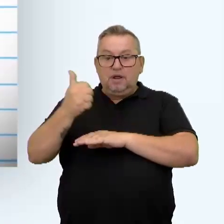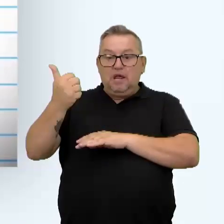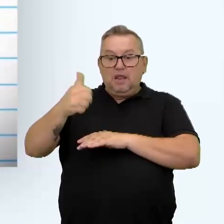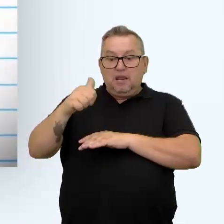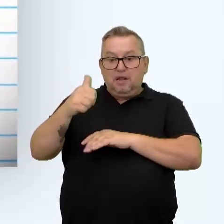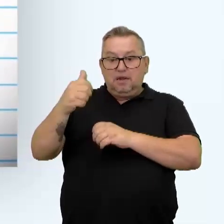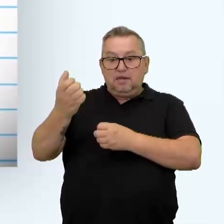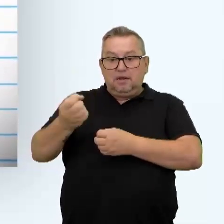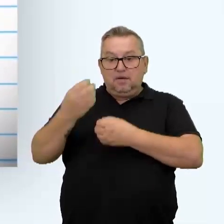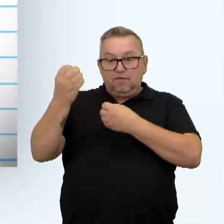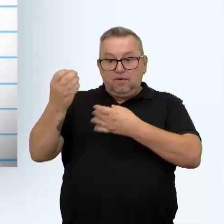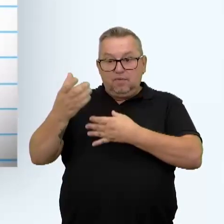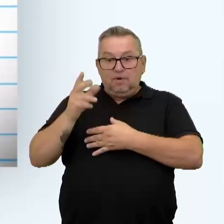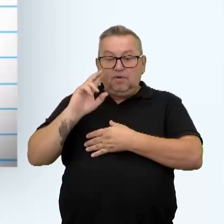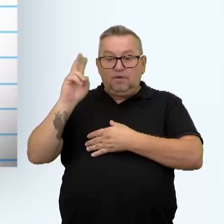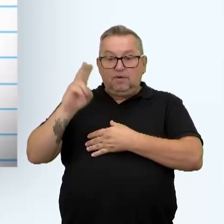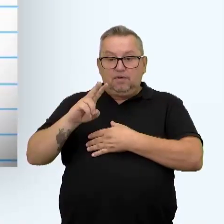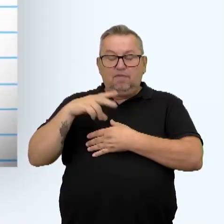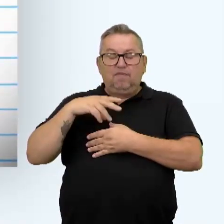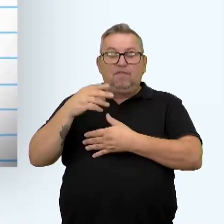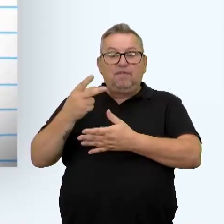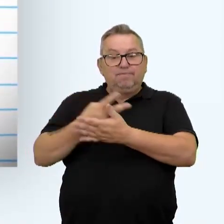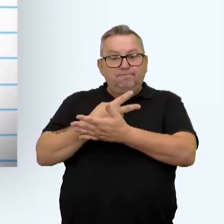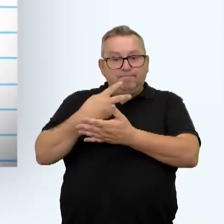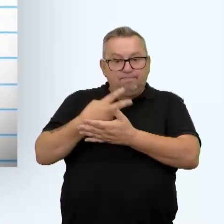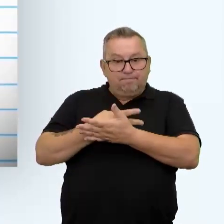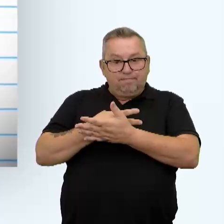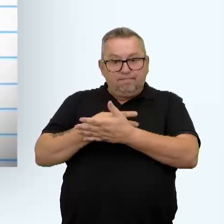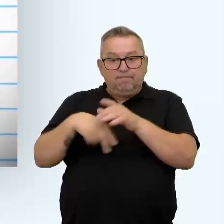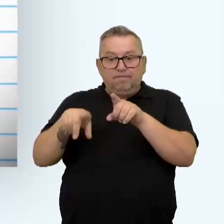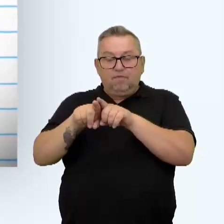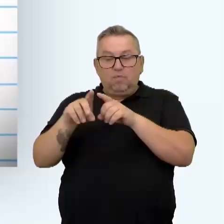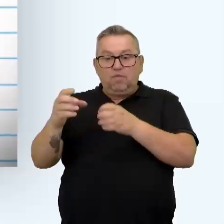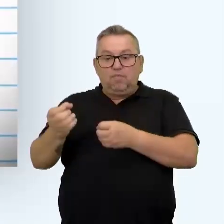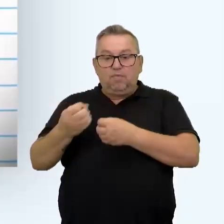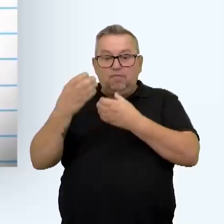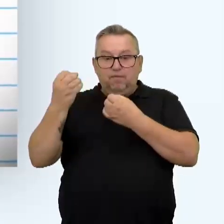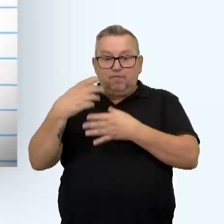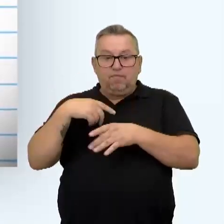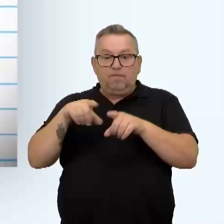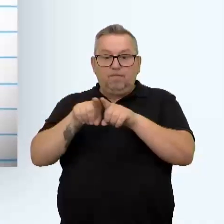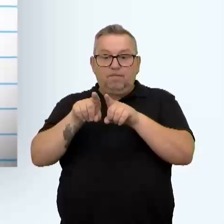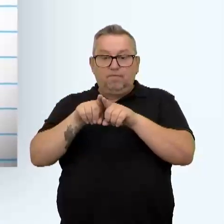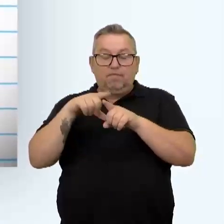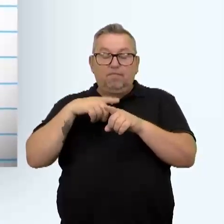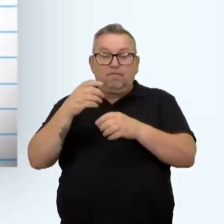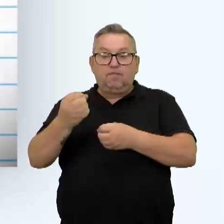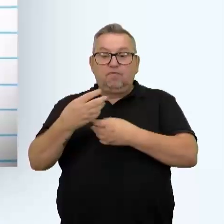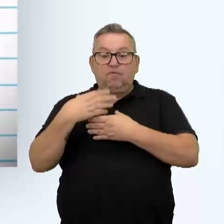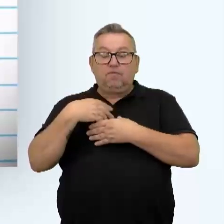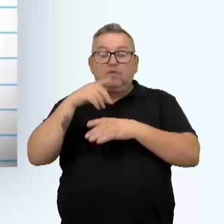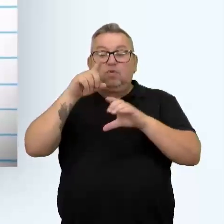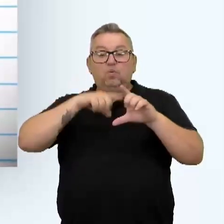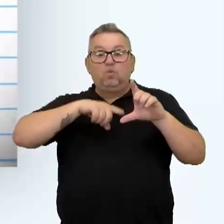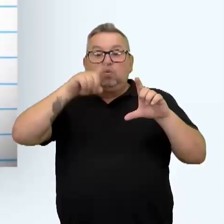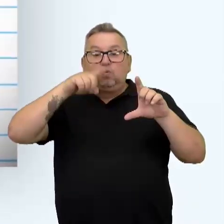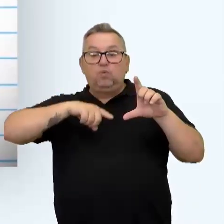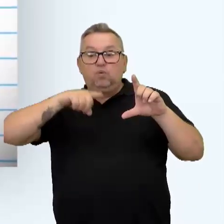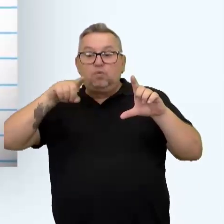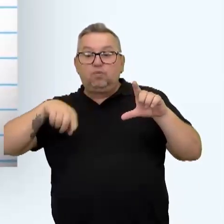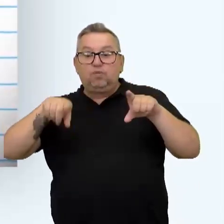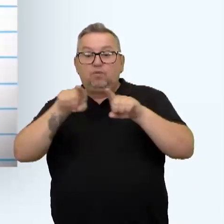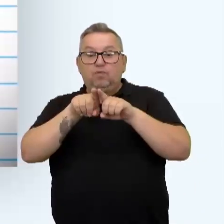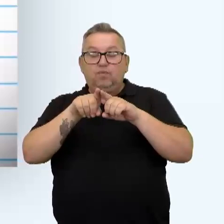os dados e corrigem eventuais imperfeições, agregando também informações de mapas temáticos e dados estatísticos. É um